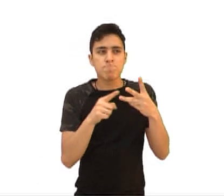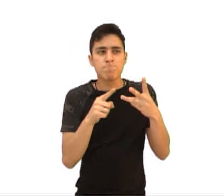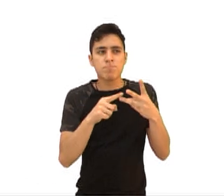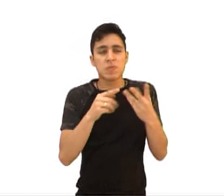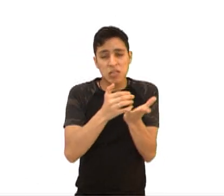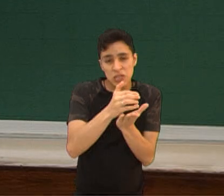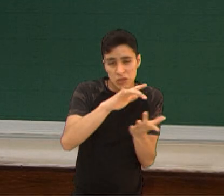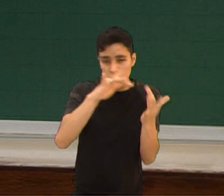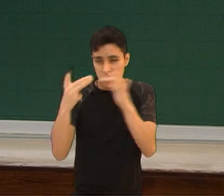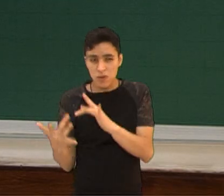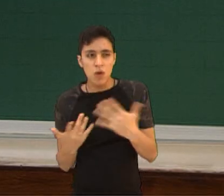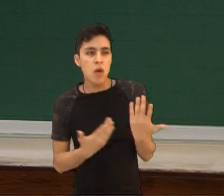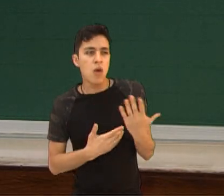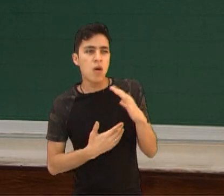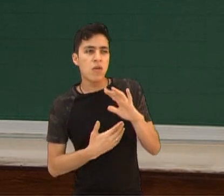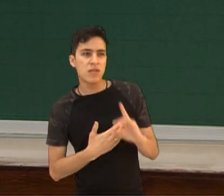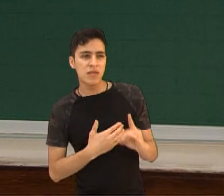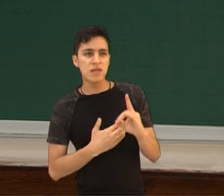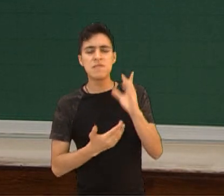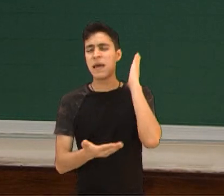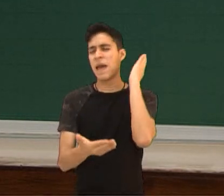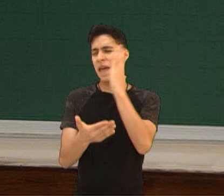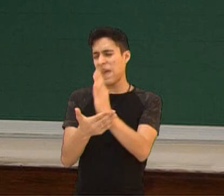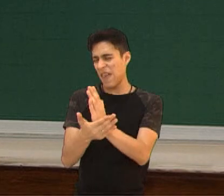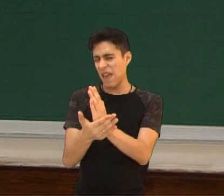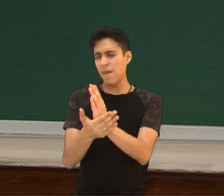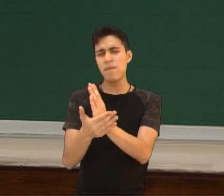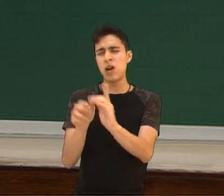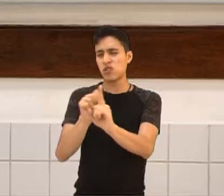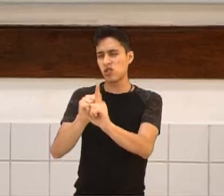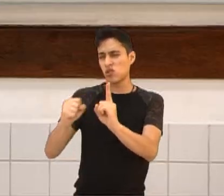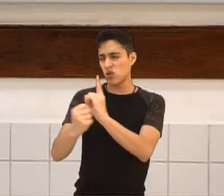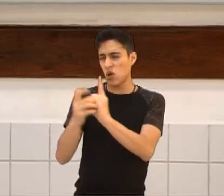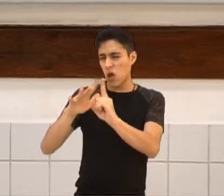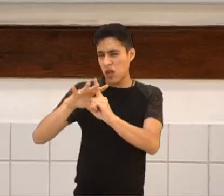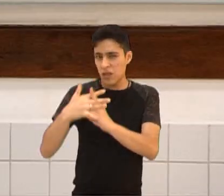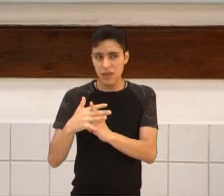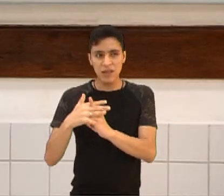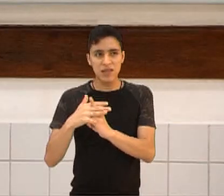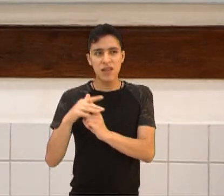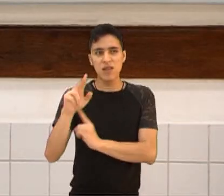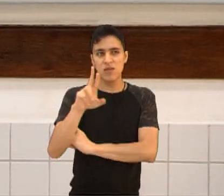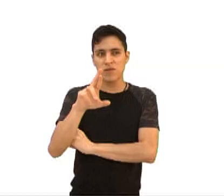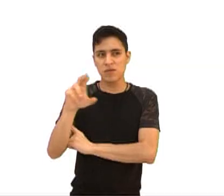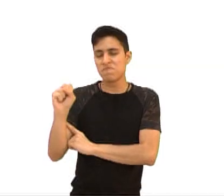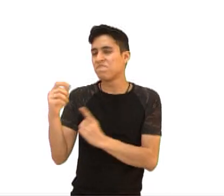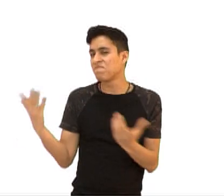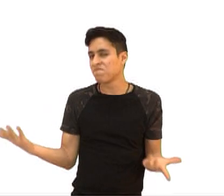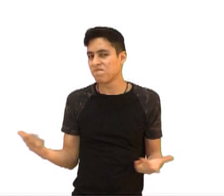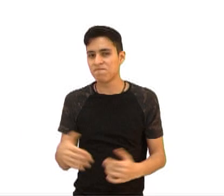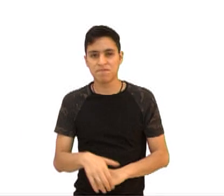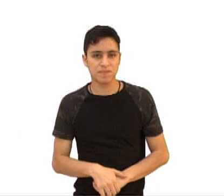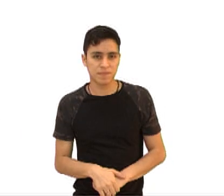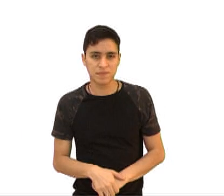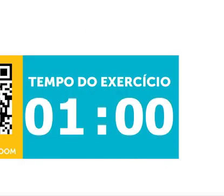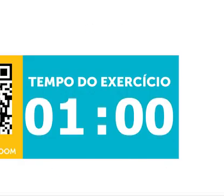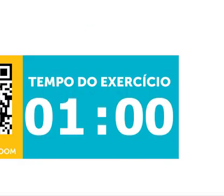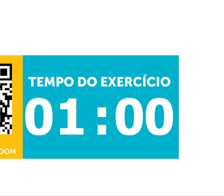do fim do socialismo na extinta União Soviética, letra D. É rapidinho, 1 minuto, a gente já volta.